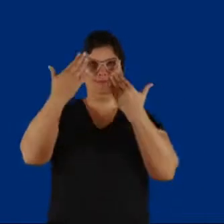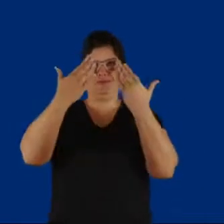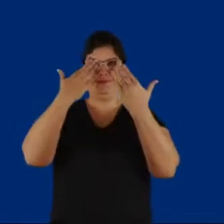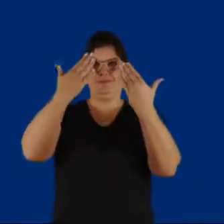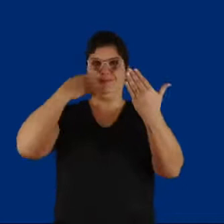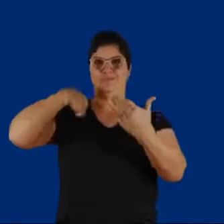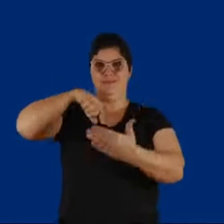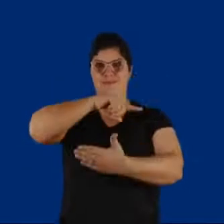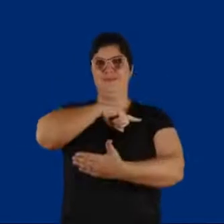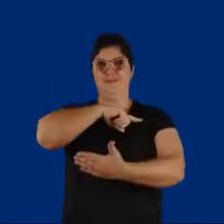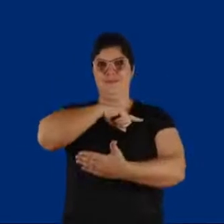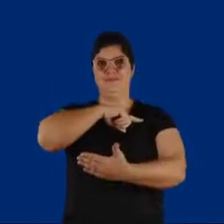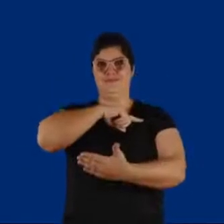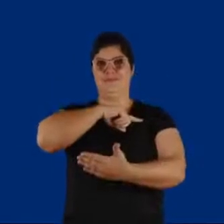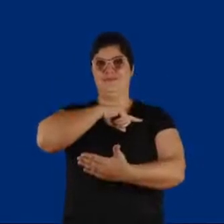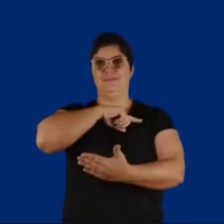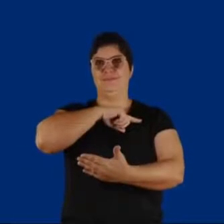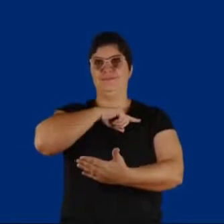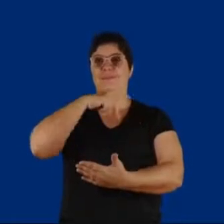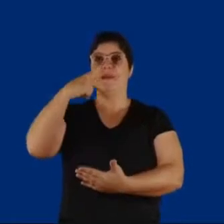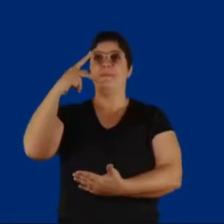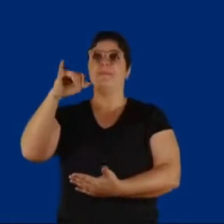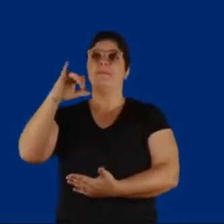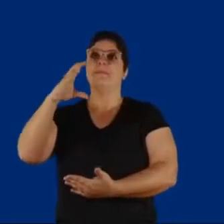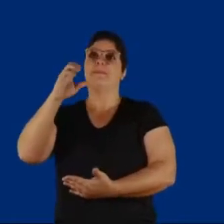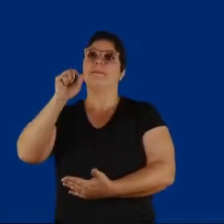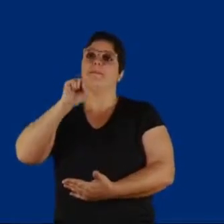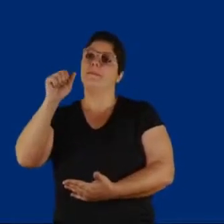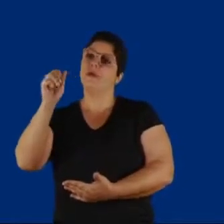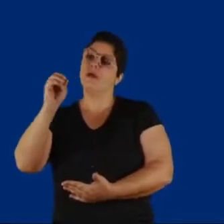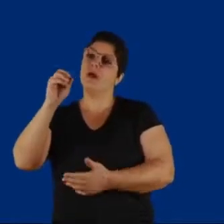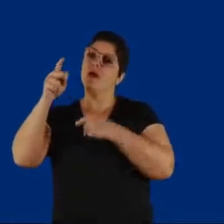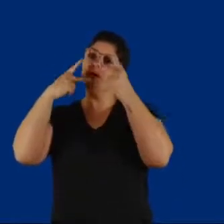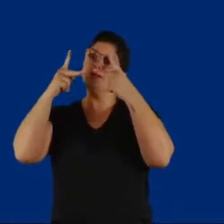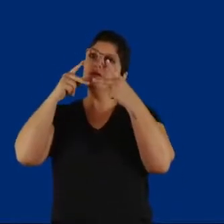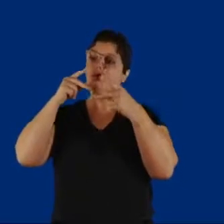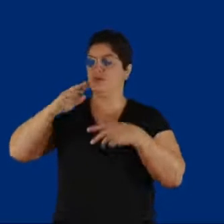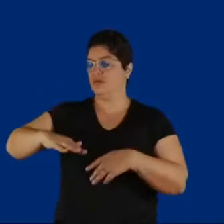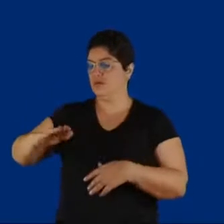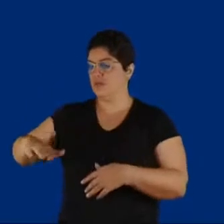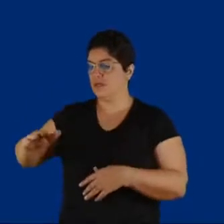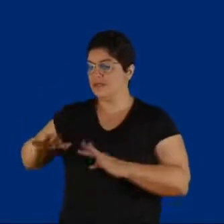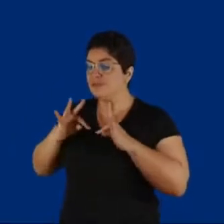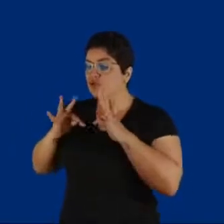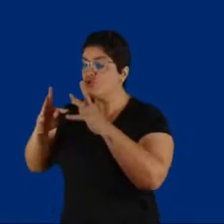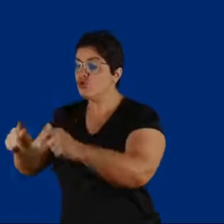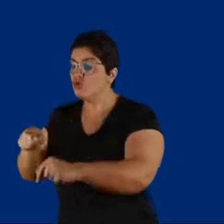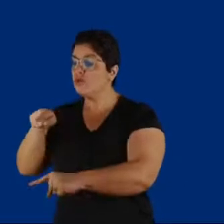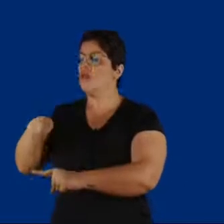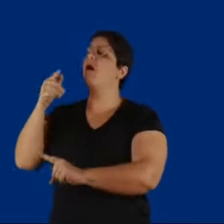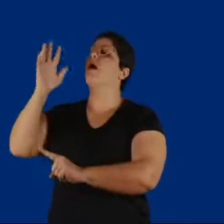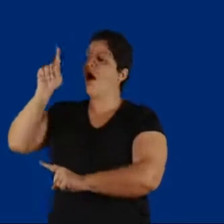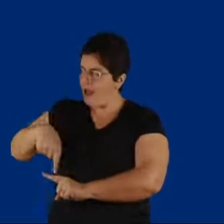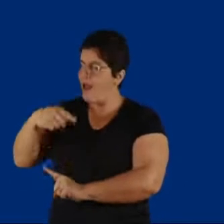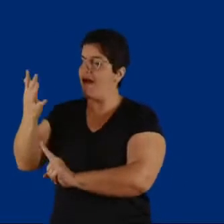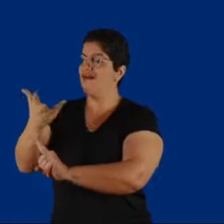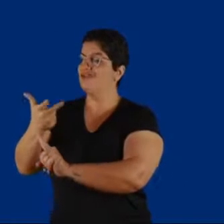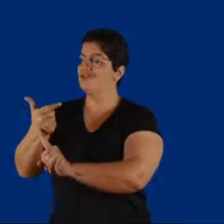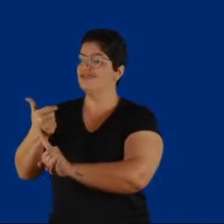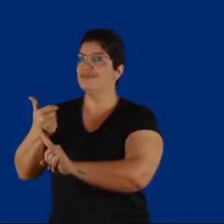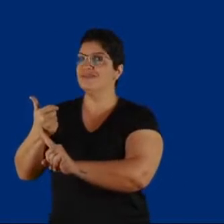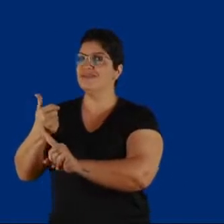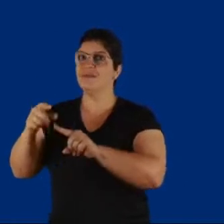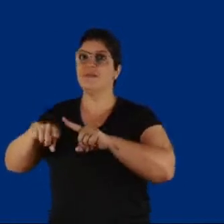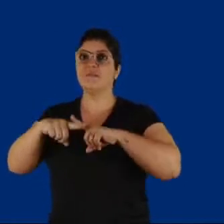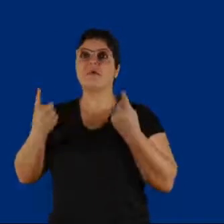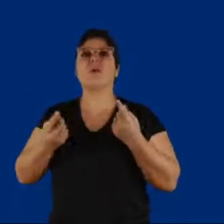fazem uma mudança. O Picasso disse que toda criança é um artista. O problema é continuar um artista depois